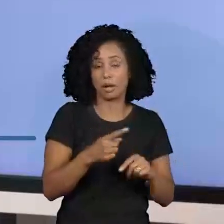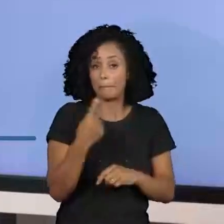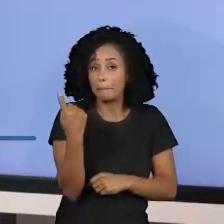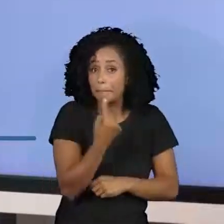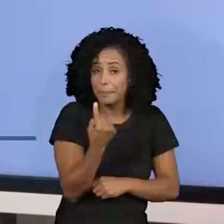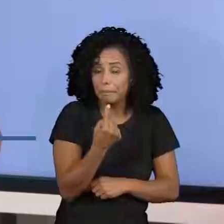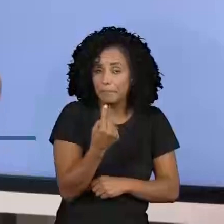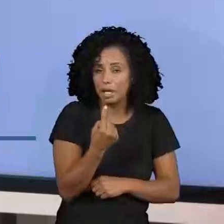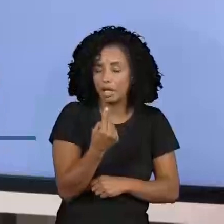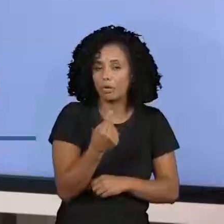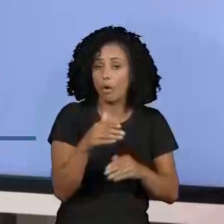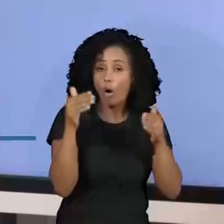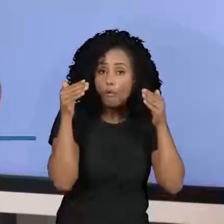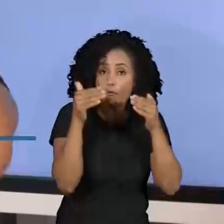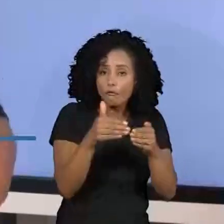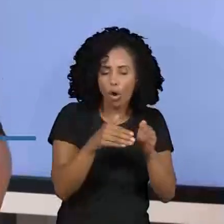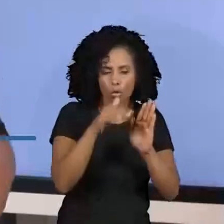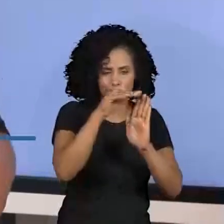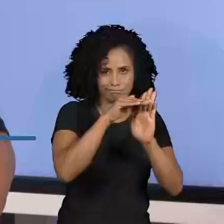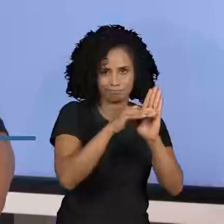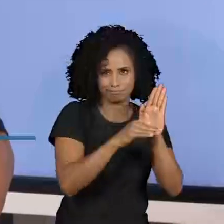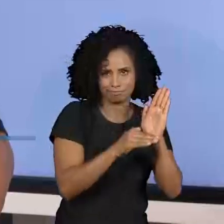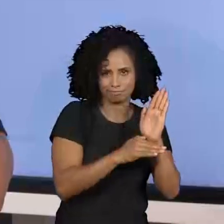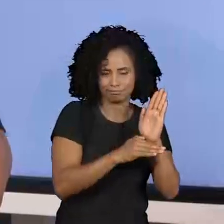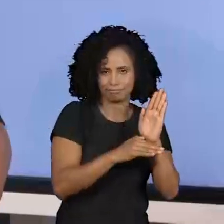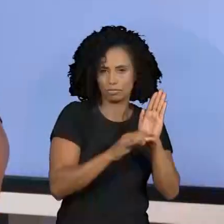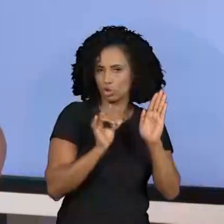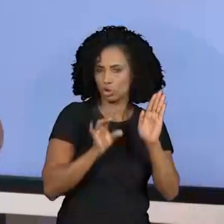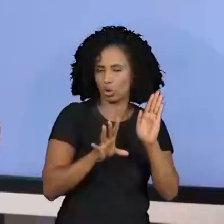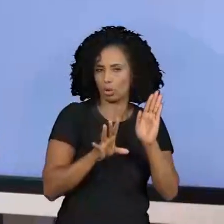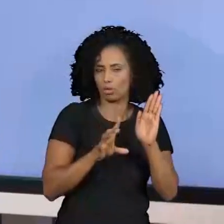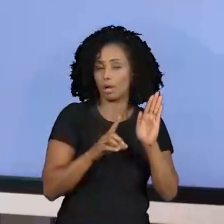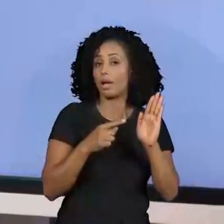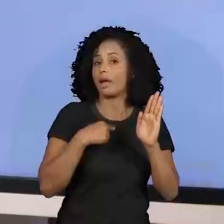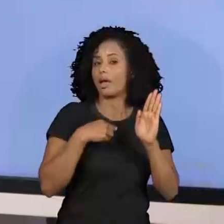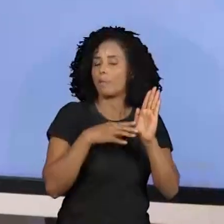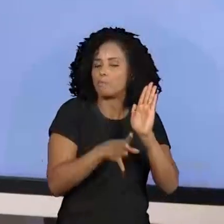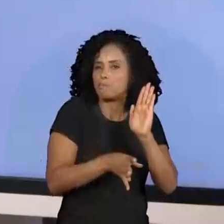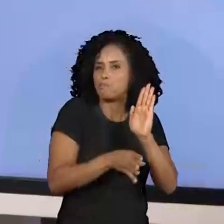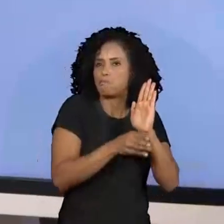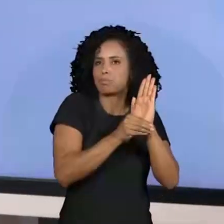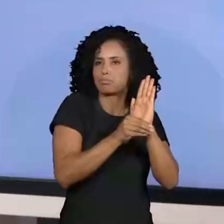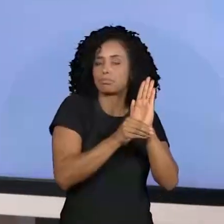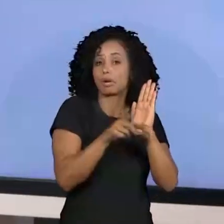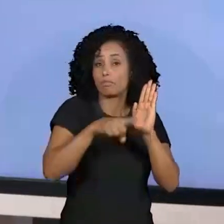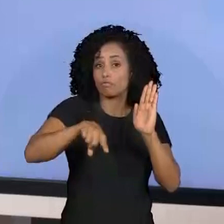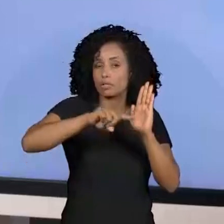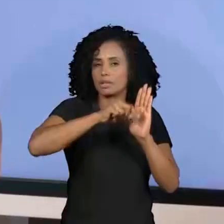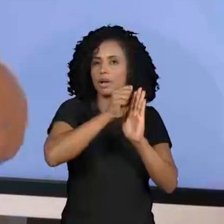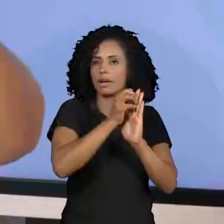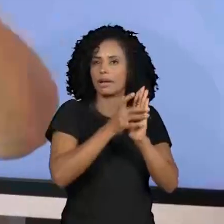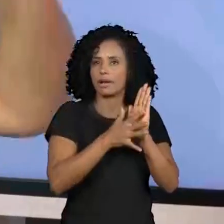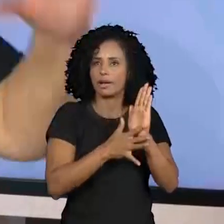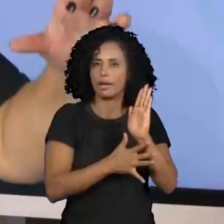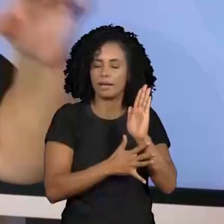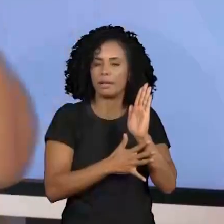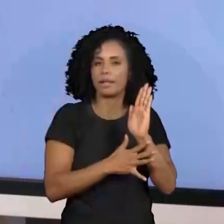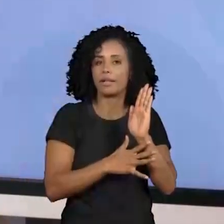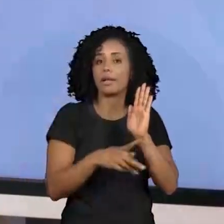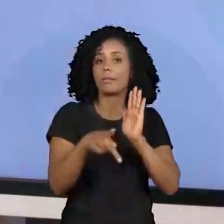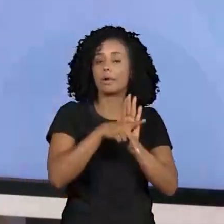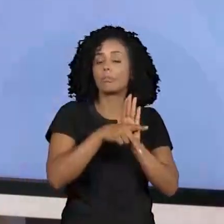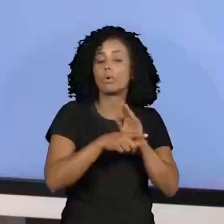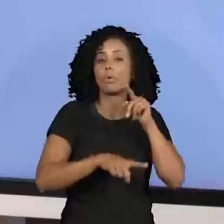nosso caso, eu incrementei um pouco mais. Vocês terão um roteiro e objetos